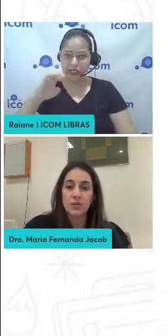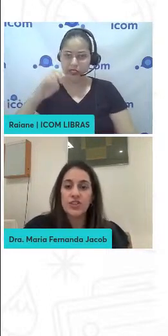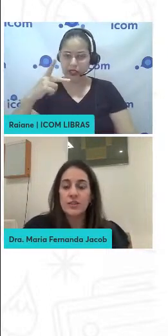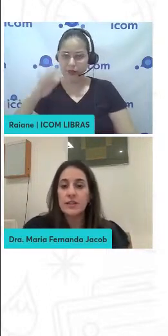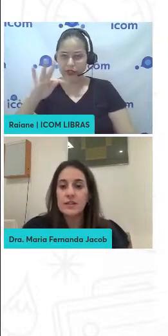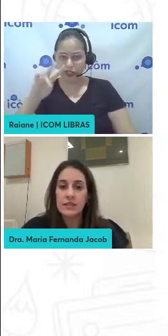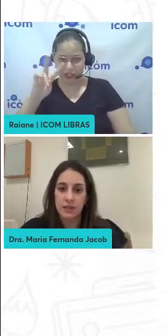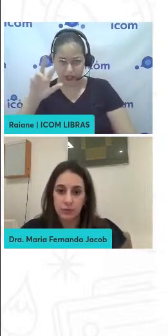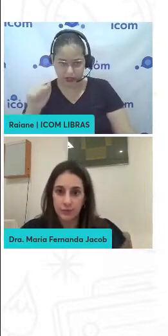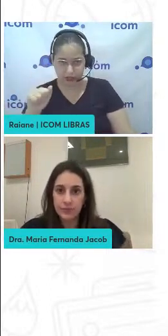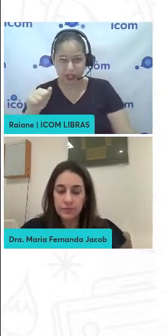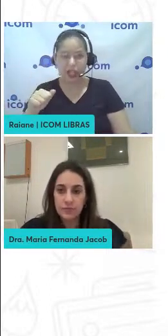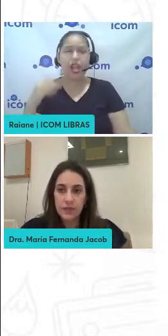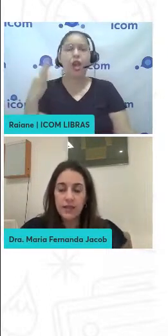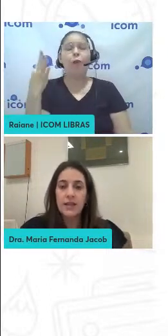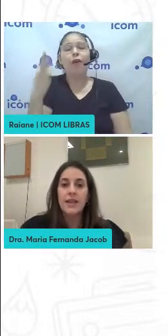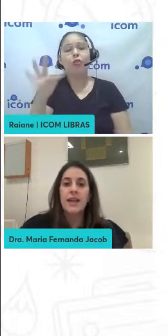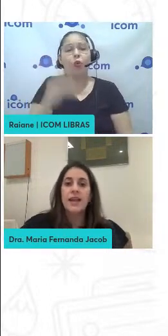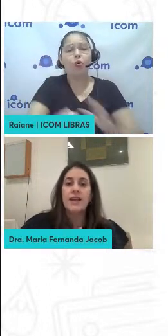nociceptiva? É aquela dor de tecido.